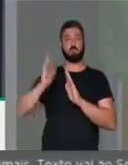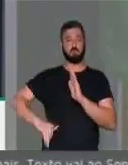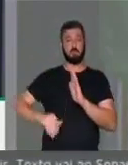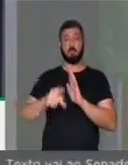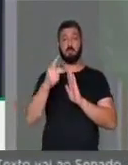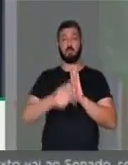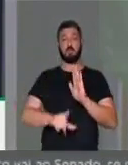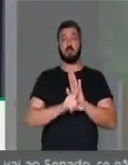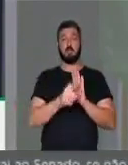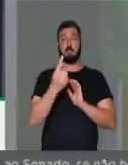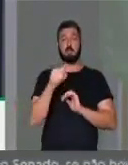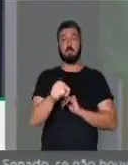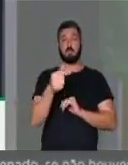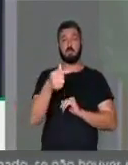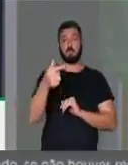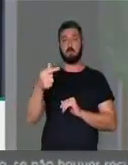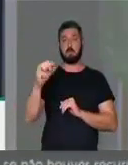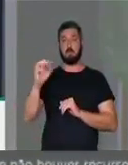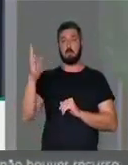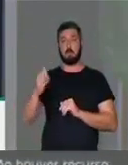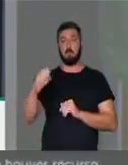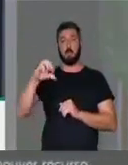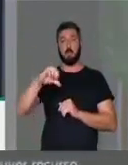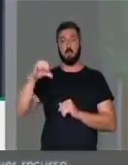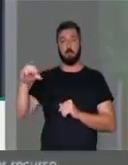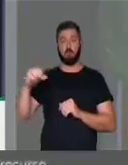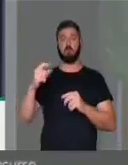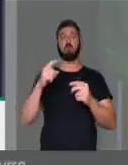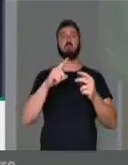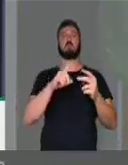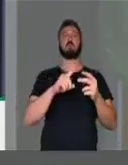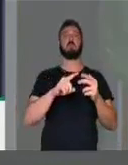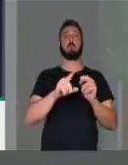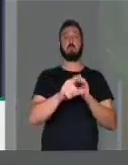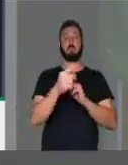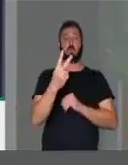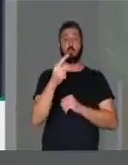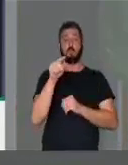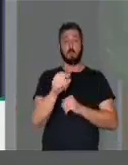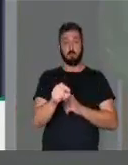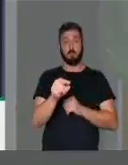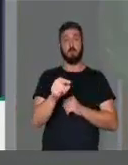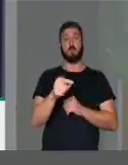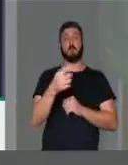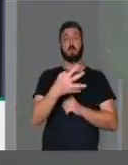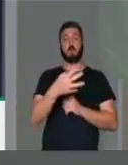projeto 1770 de 1999,